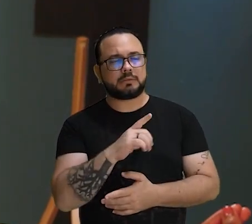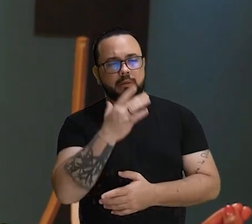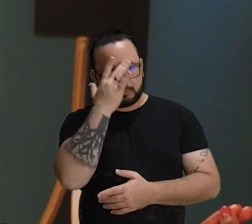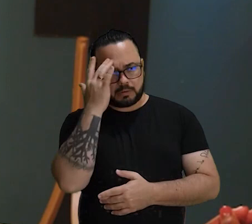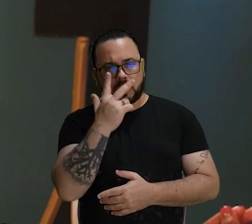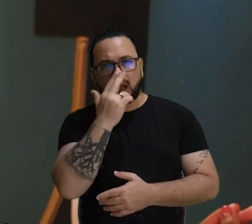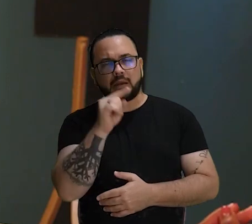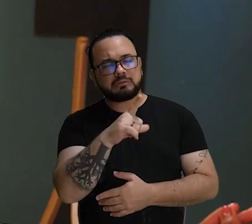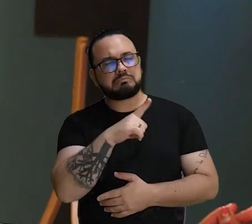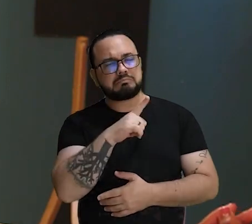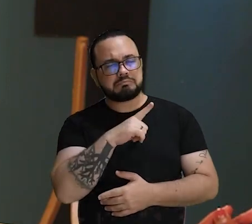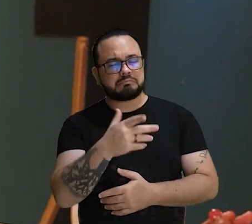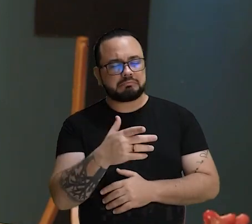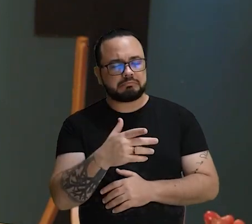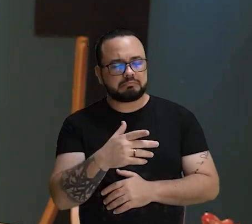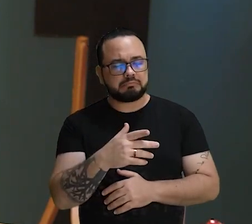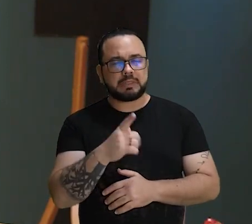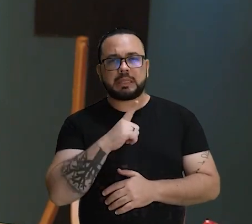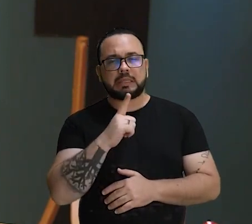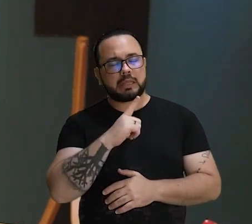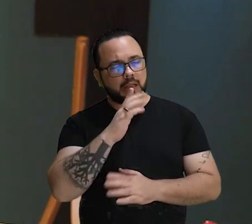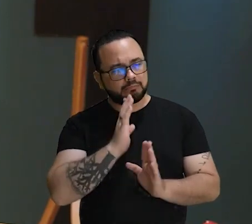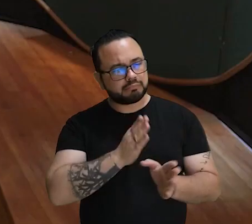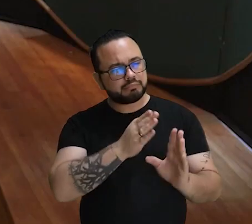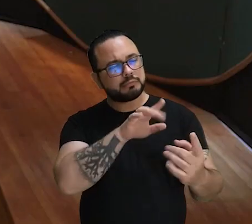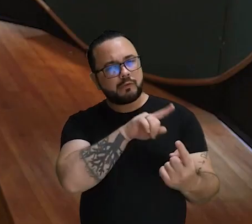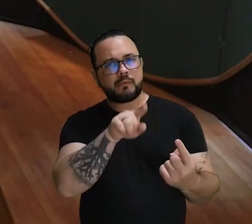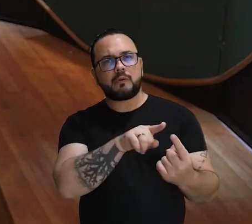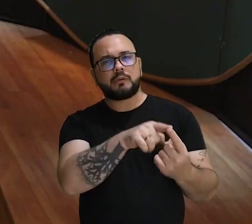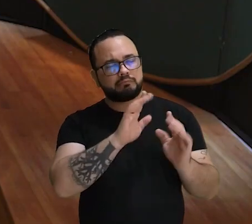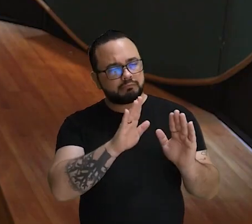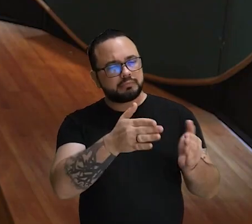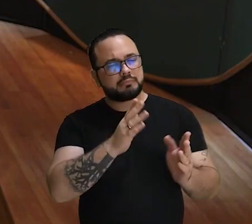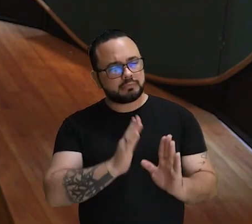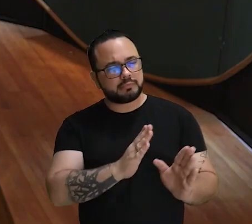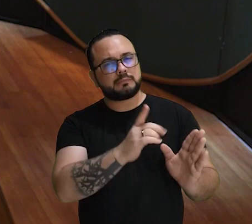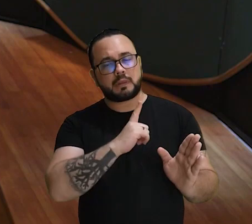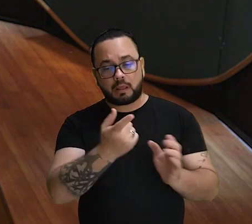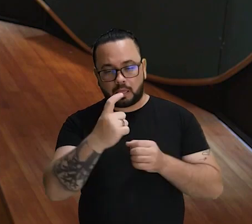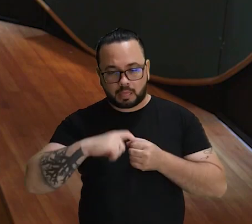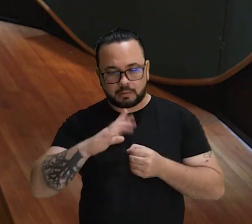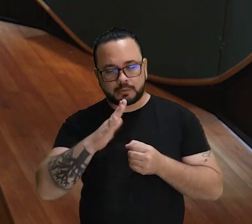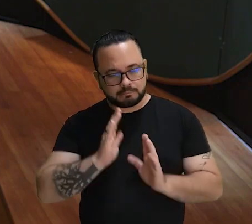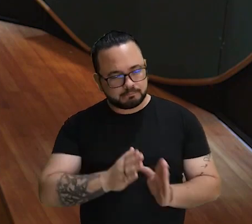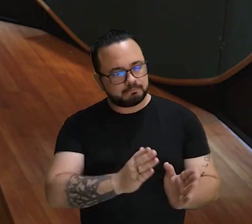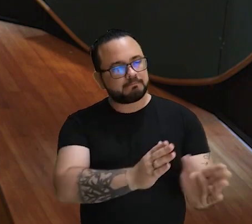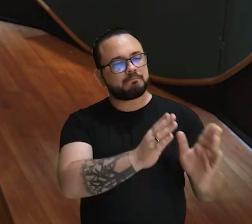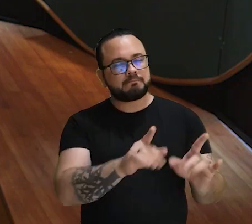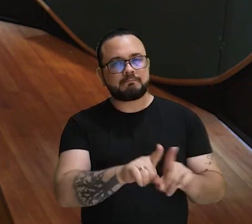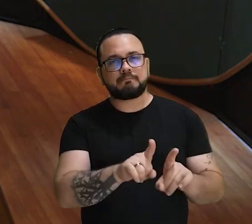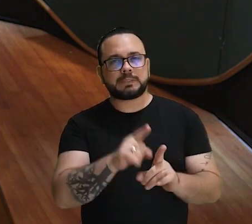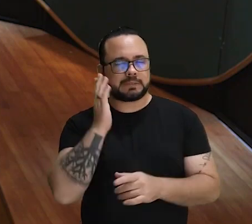um disco de quem pressupõe de que existir é ir, né? É um disco de ida, de caminhada, assim, de que mesmo quando você volta é um caminho de ida, assim. Ele tem